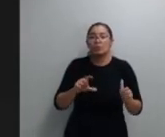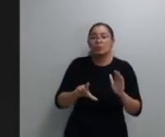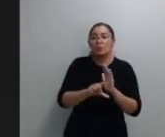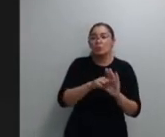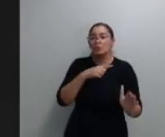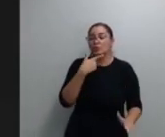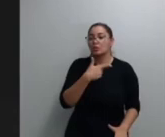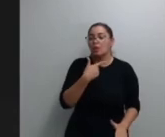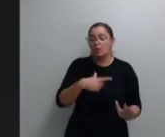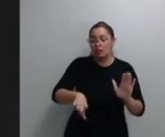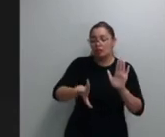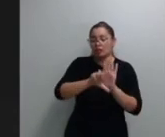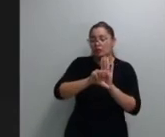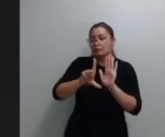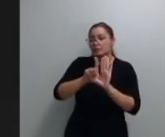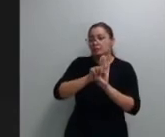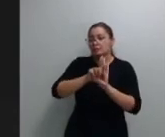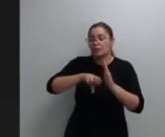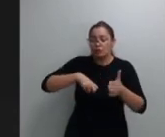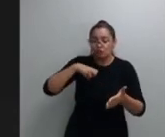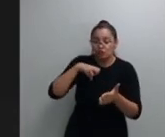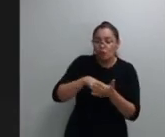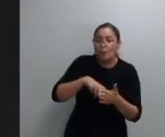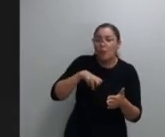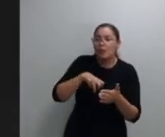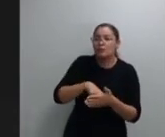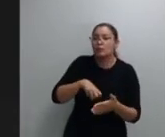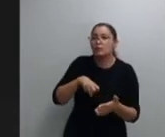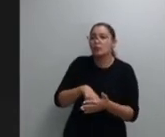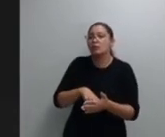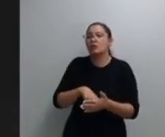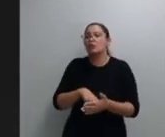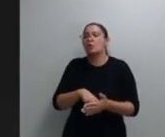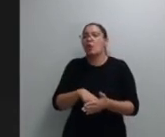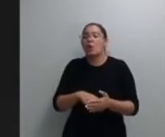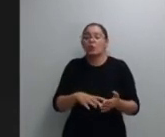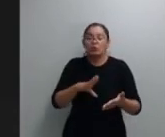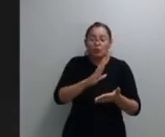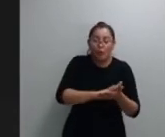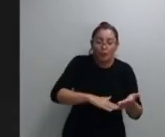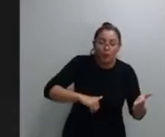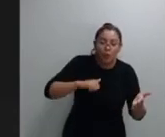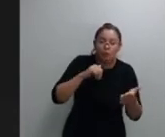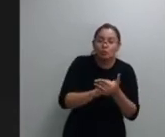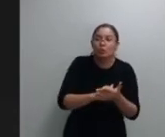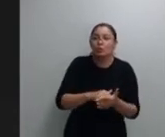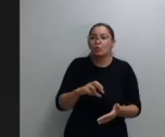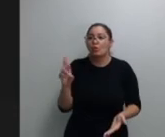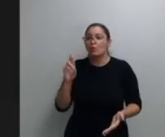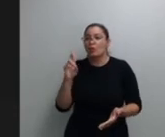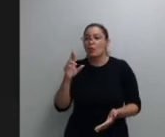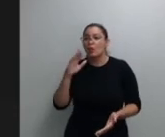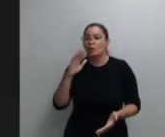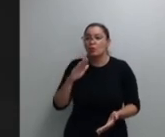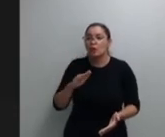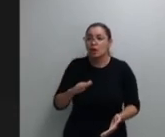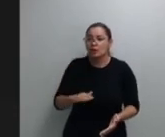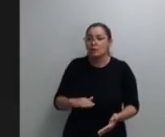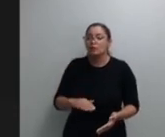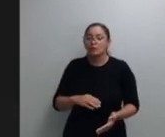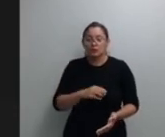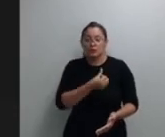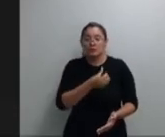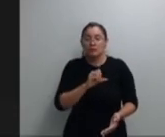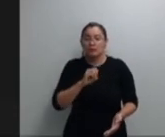dessa lei sobre pena de nulidade sendo ainda imposta multa pecuniária de valor não inferior a 60 mil reais nem